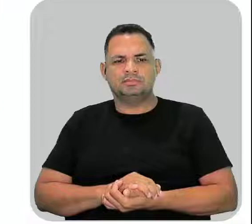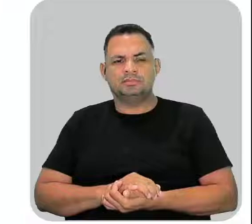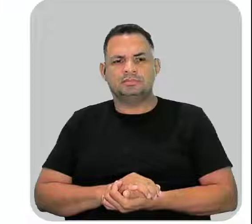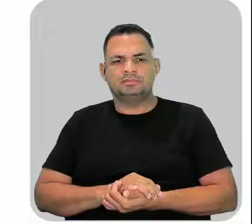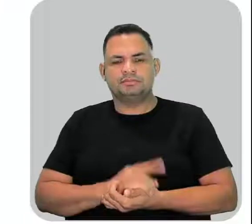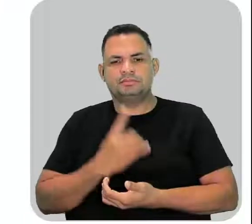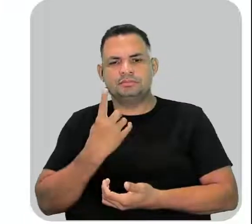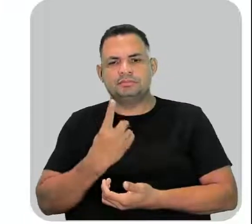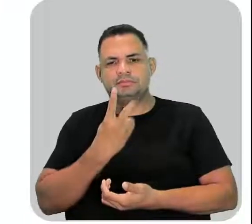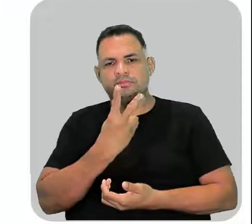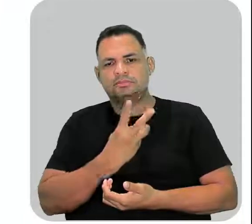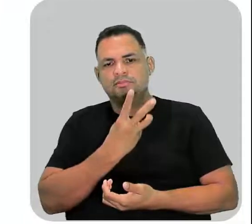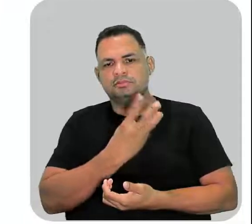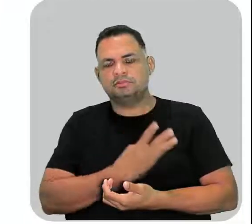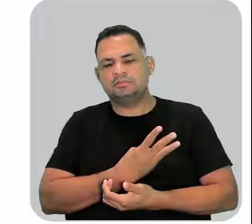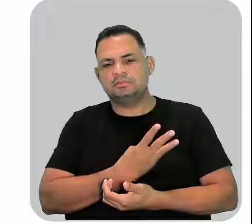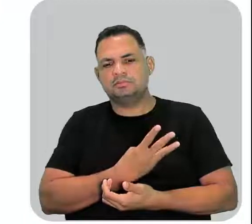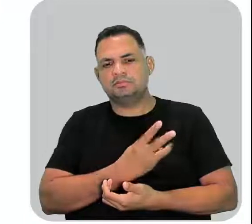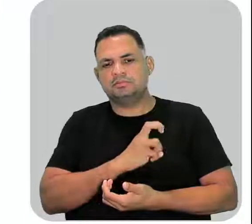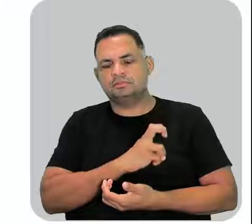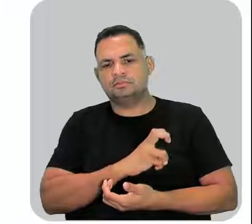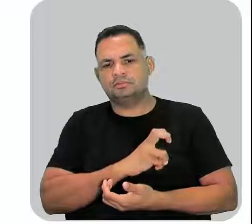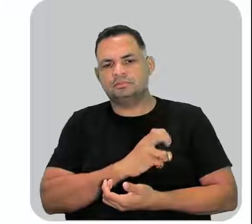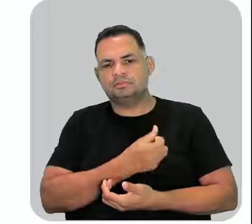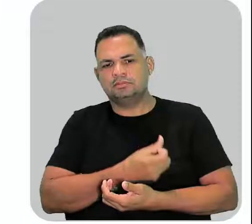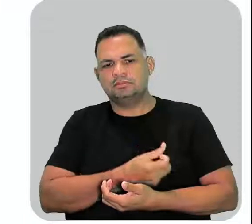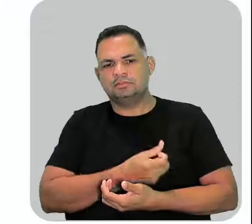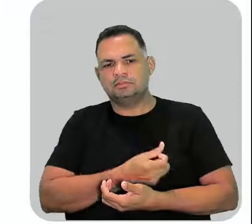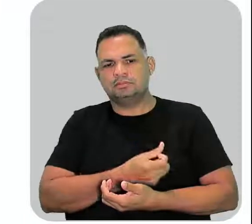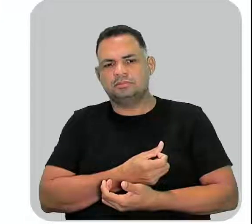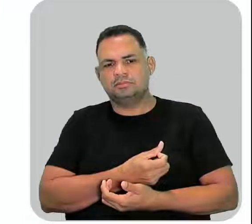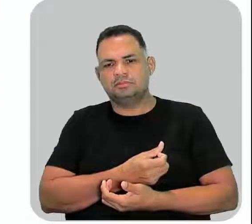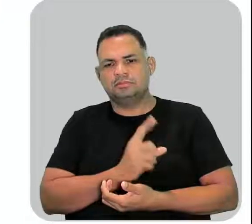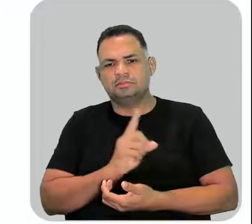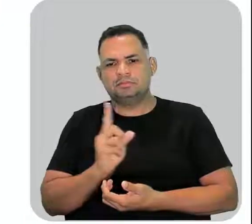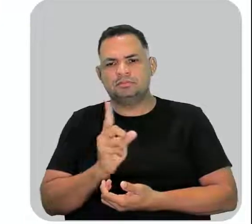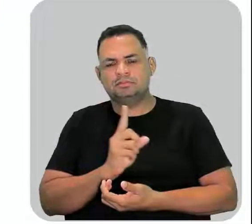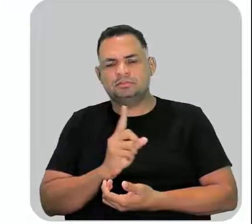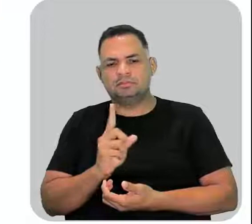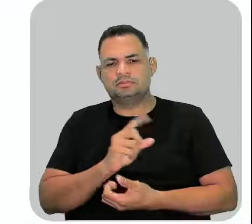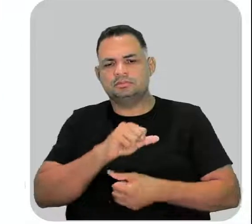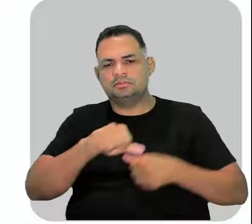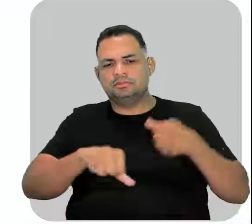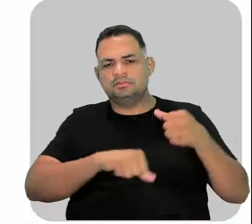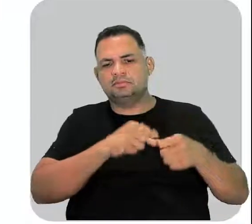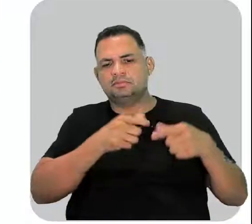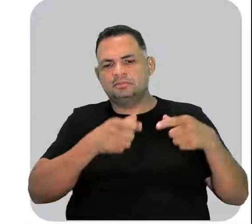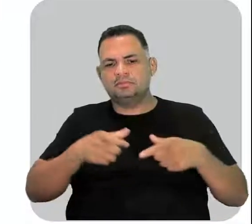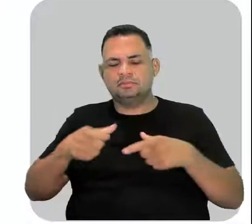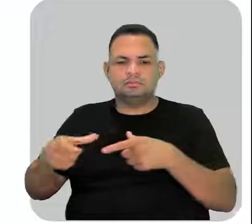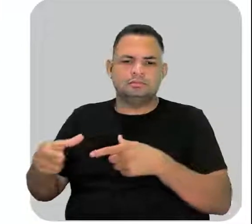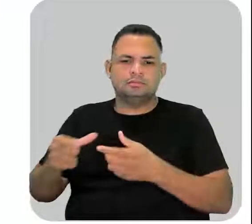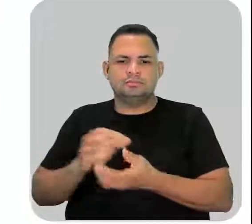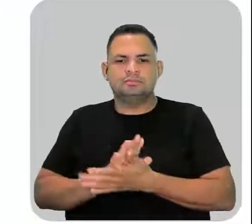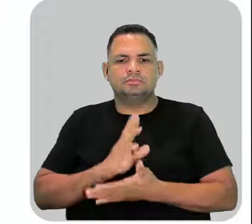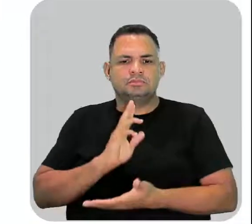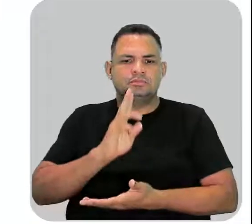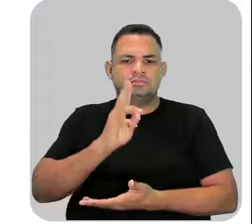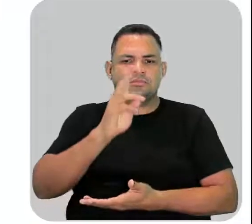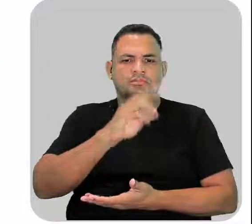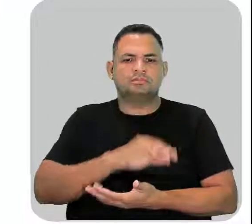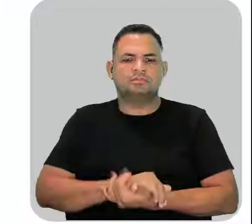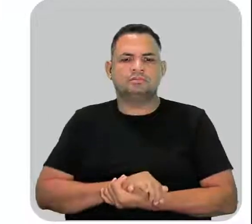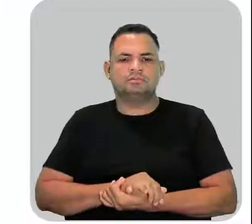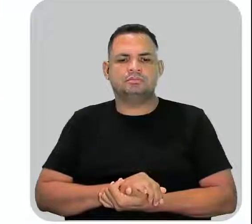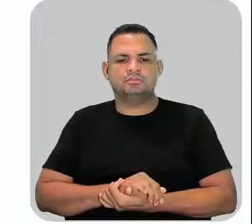2, 3, 4, 5, 6, não mudam de lugar. Ele continua tendo